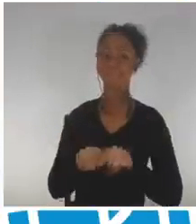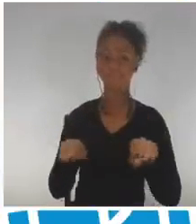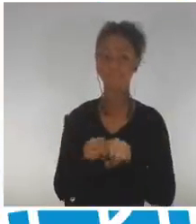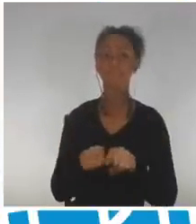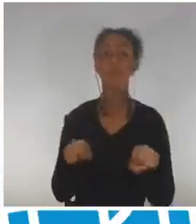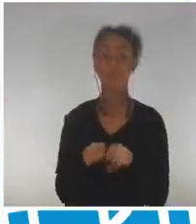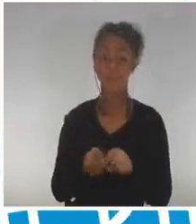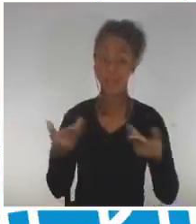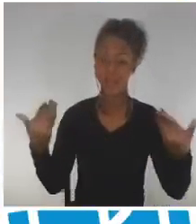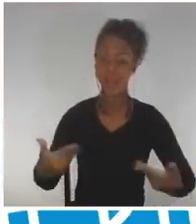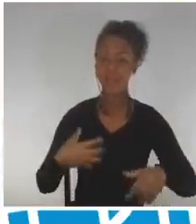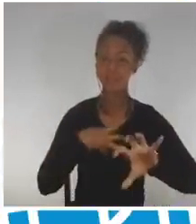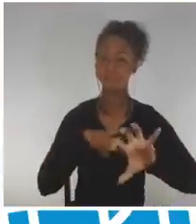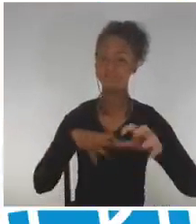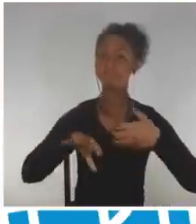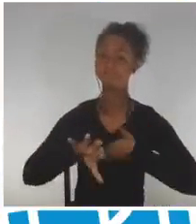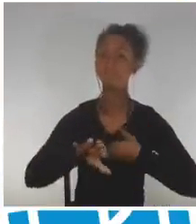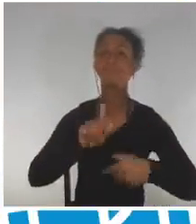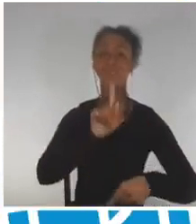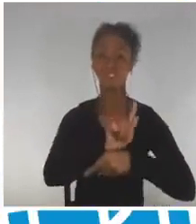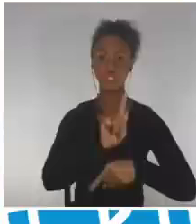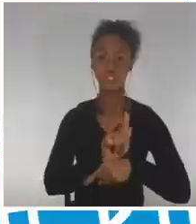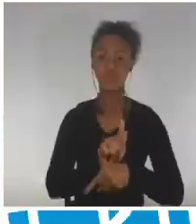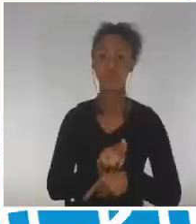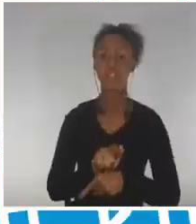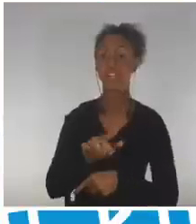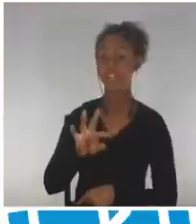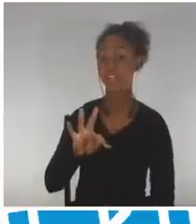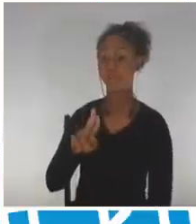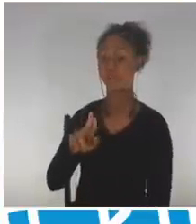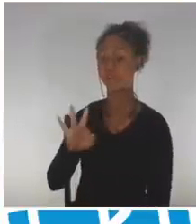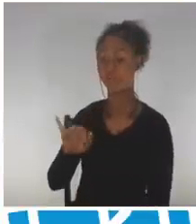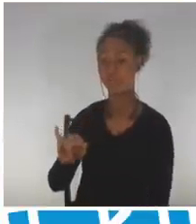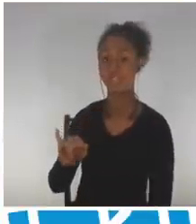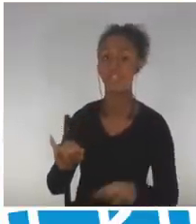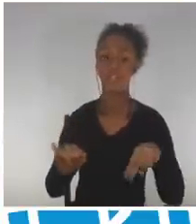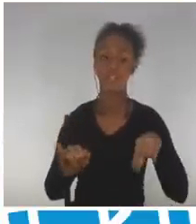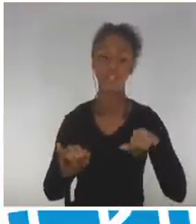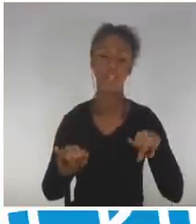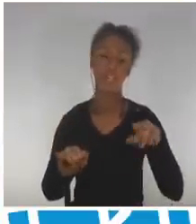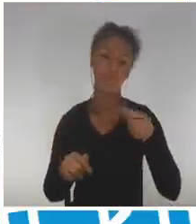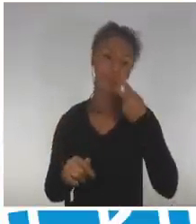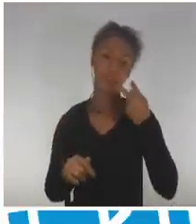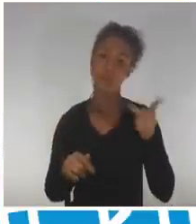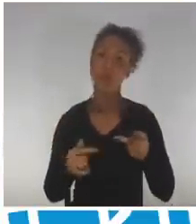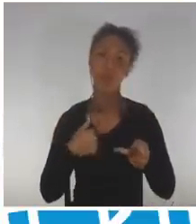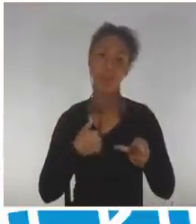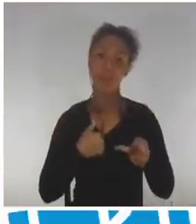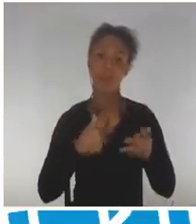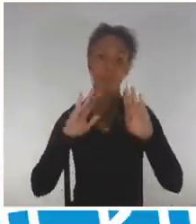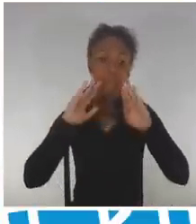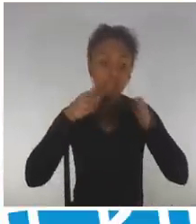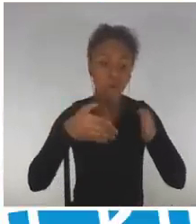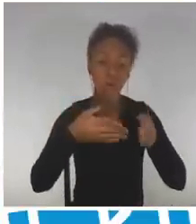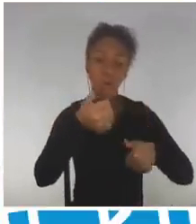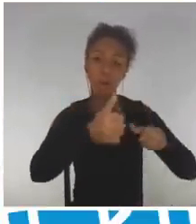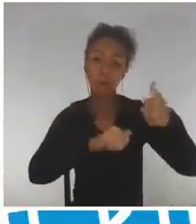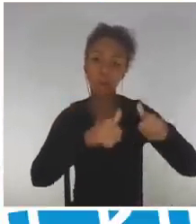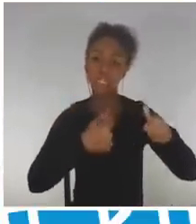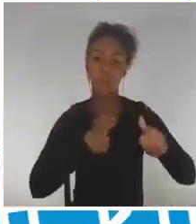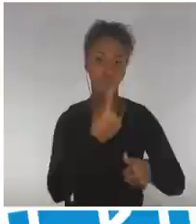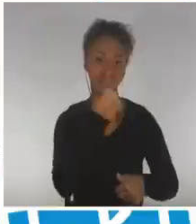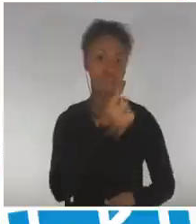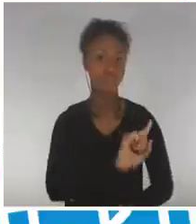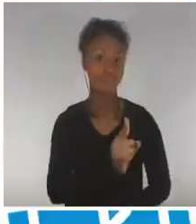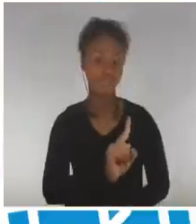nesse momento. Como Tufi e a Nilma, eu não sou especialista em avaliação, e talvez o meu foco seja